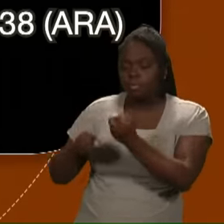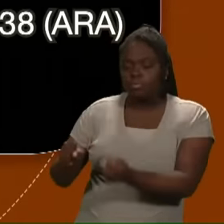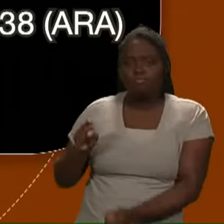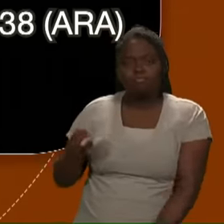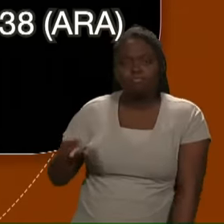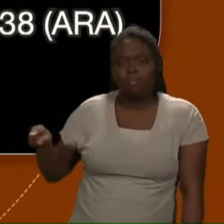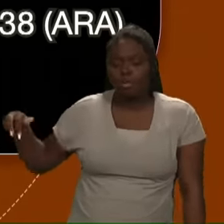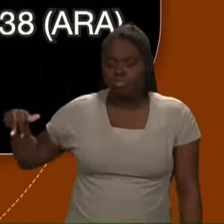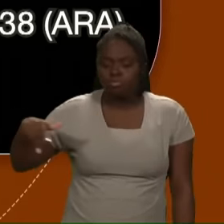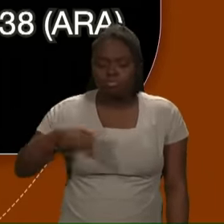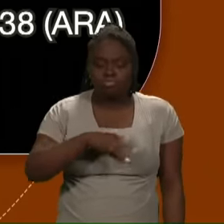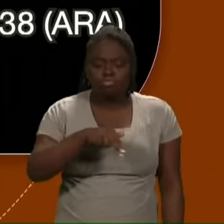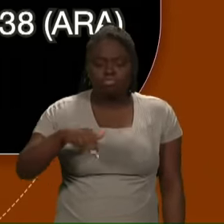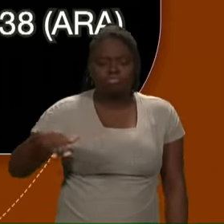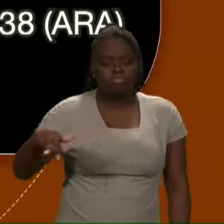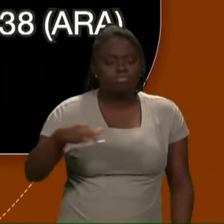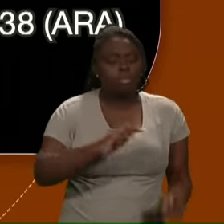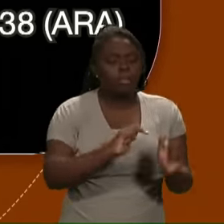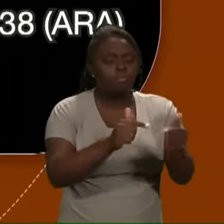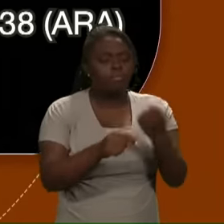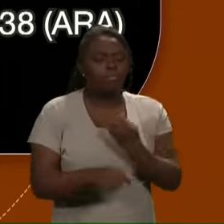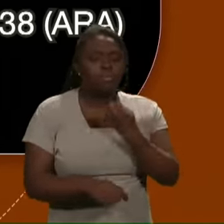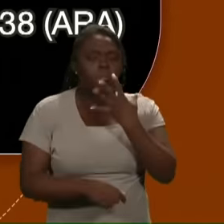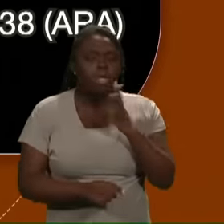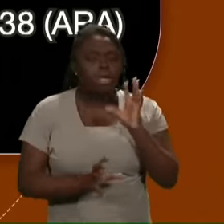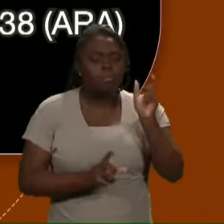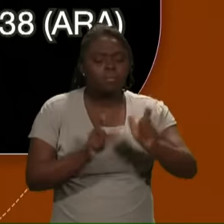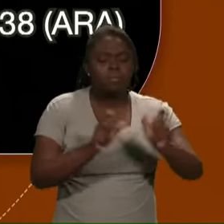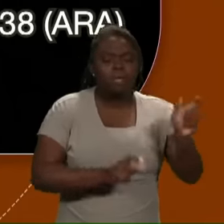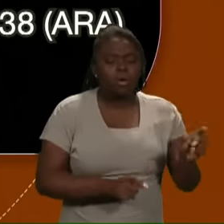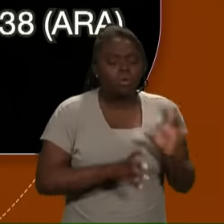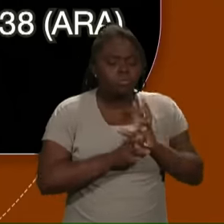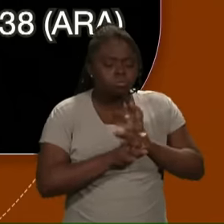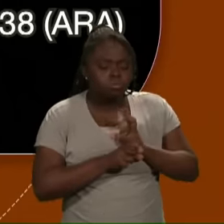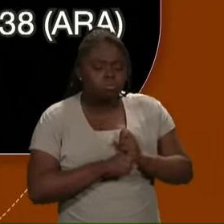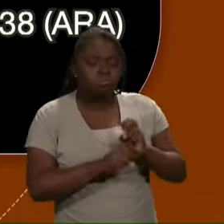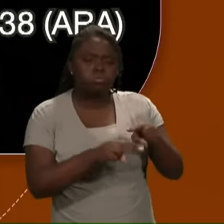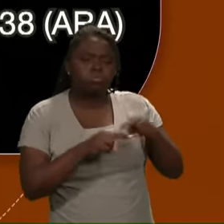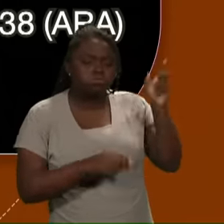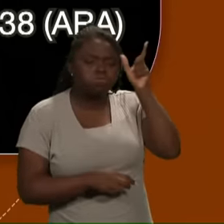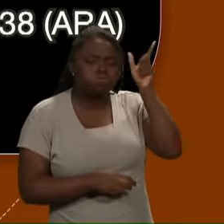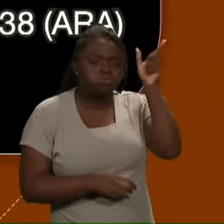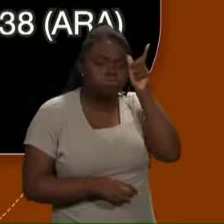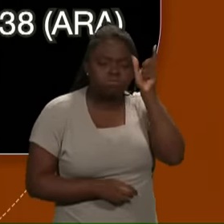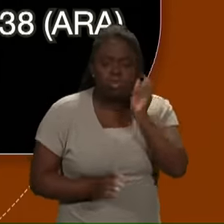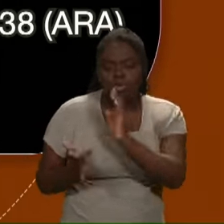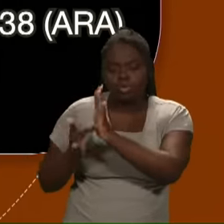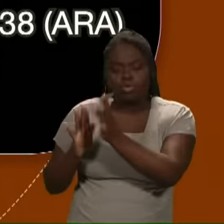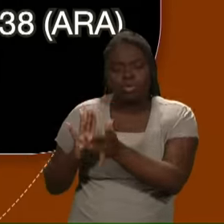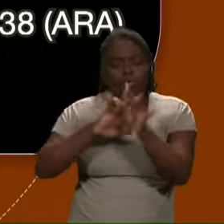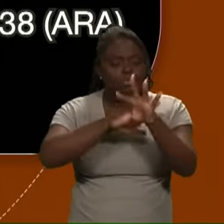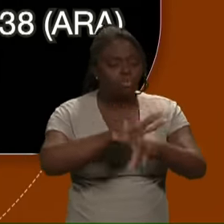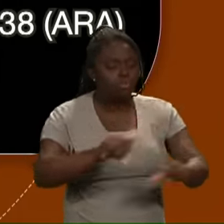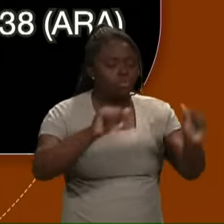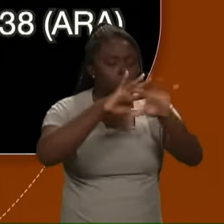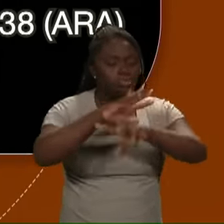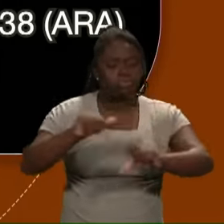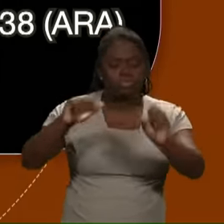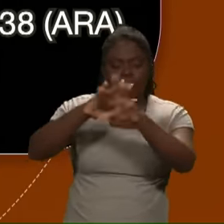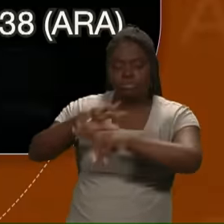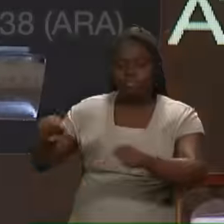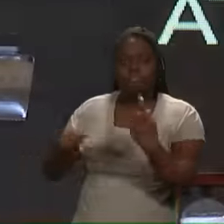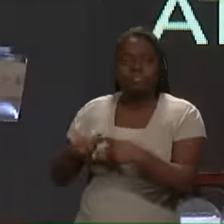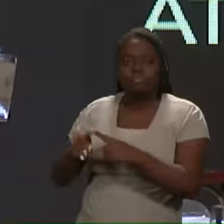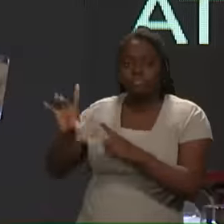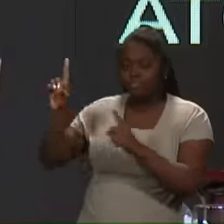fazendo bem, procurando todos os oprimidos do diabo, porque Deus era com eles. E